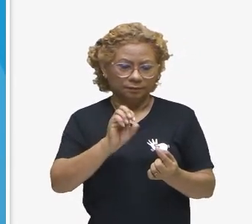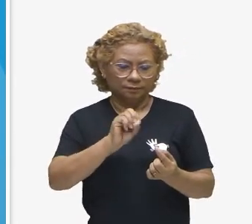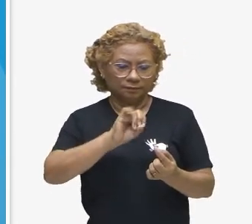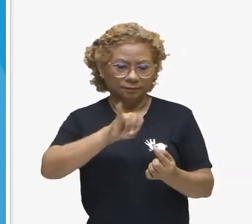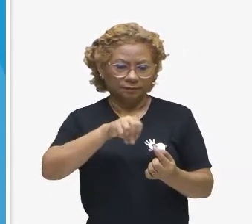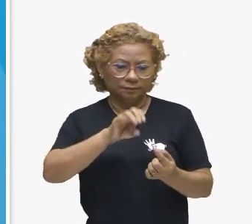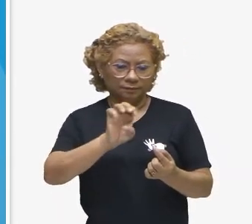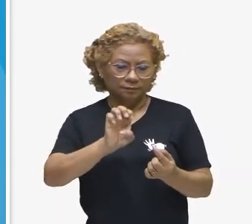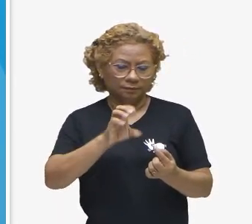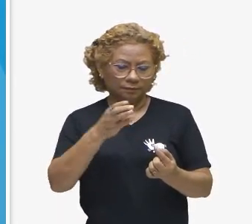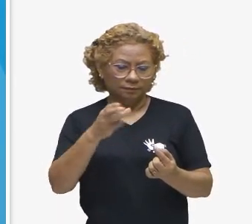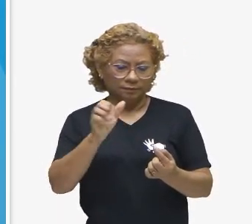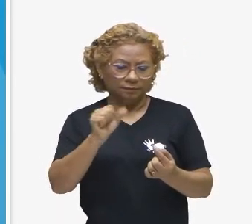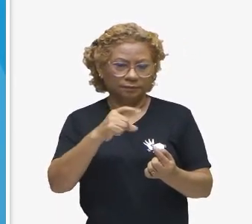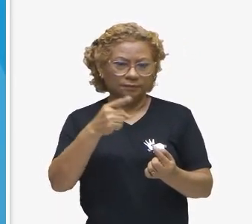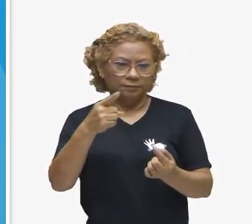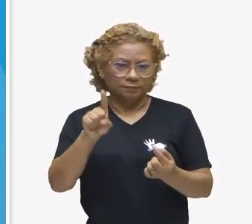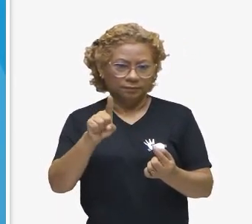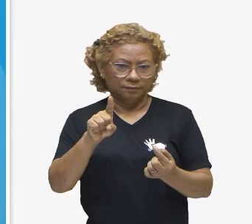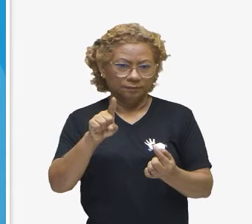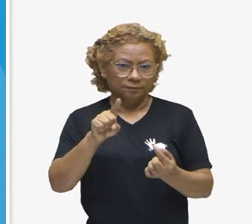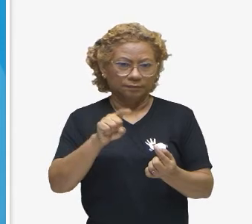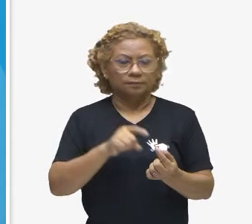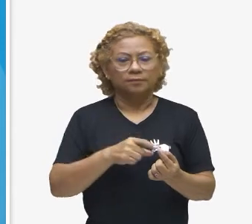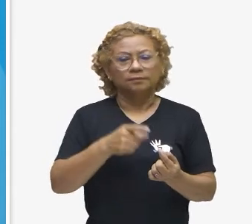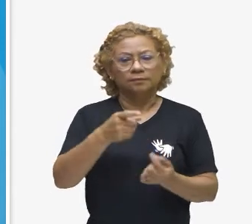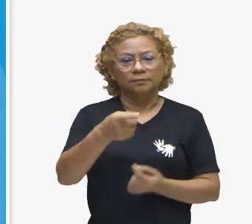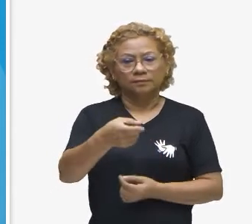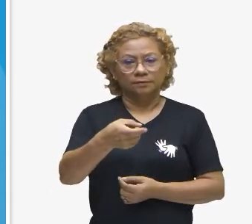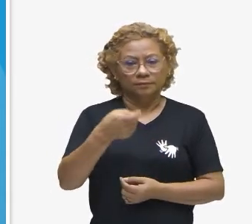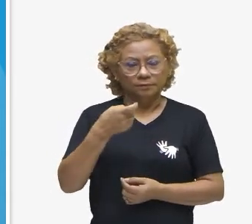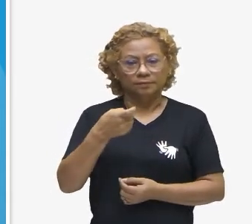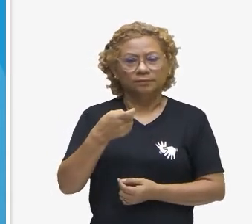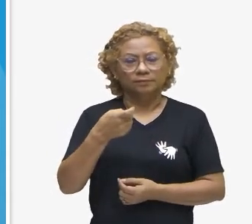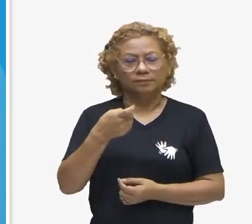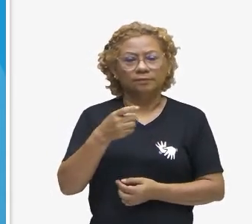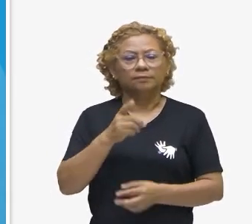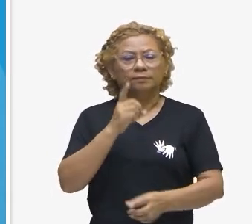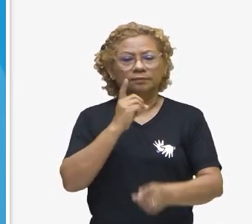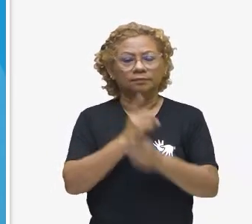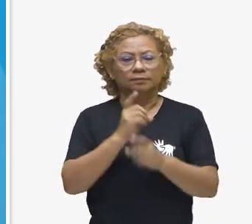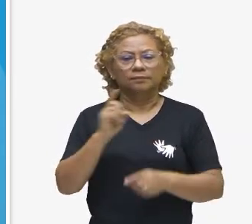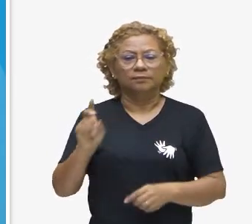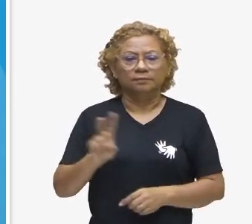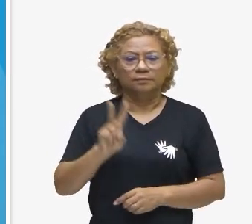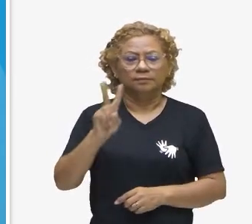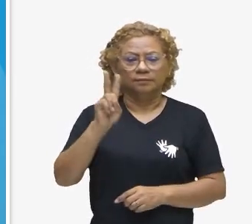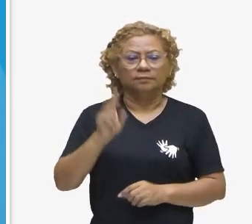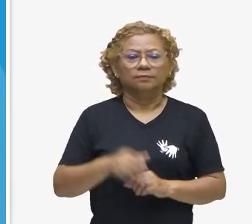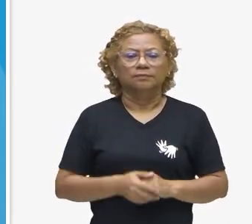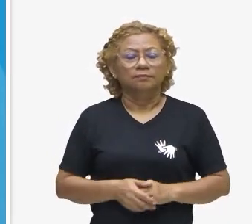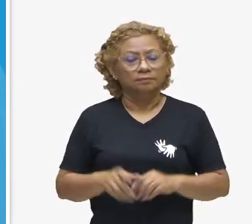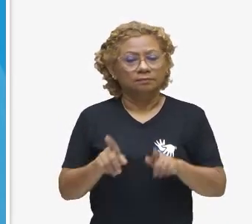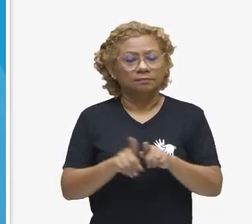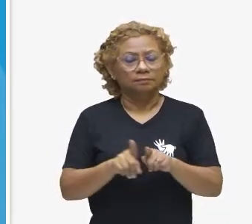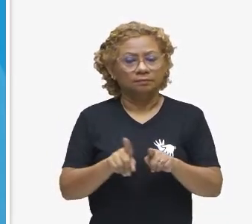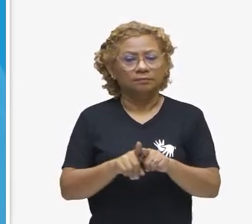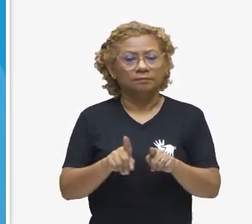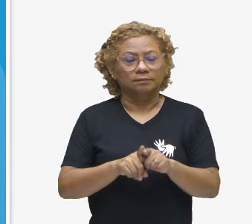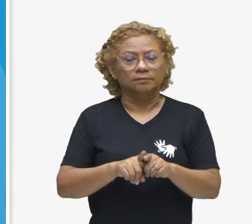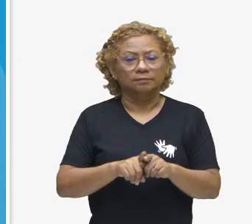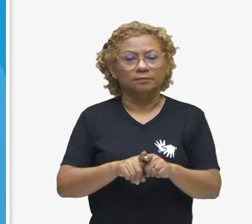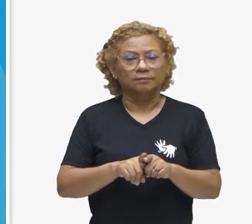Projetamos aqui no eixo X e encontramos esse valor. Esse valor corresponde ao cosseno desse